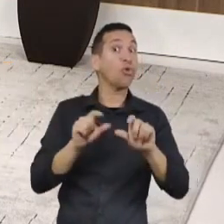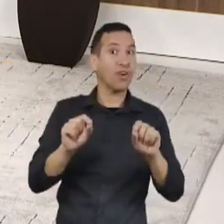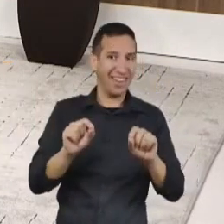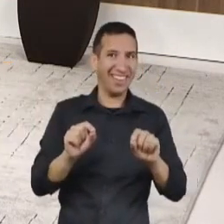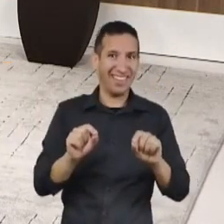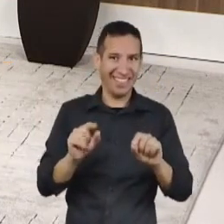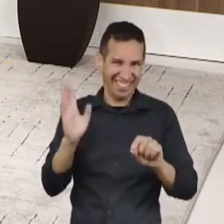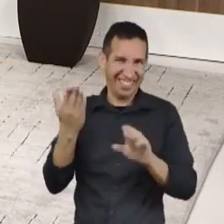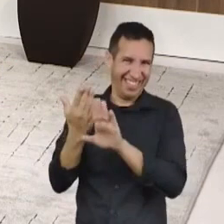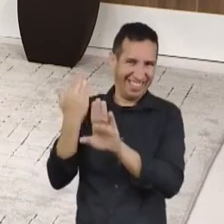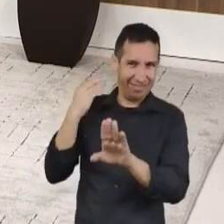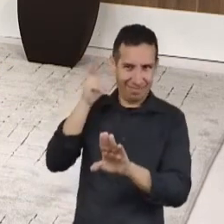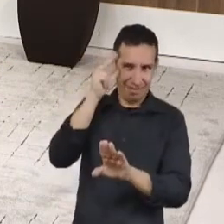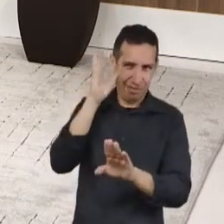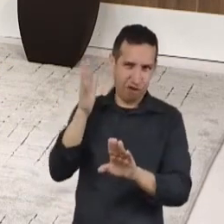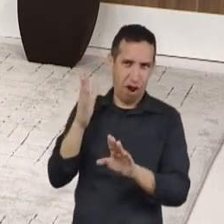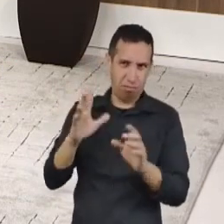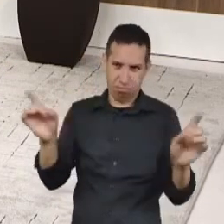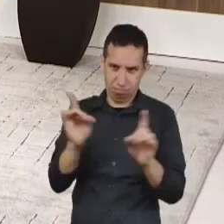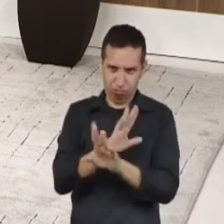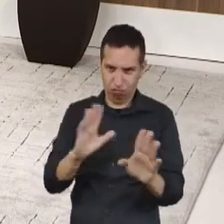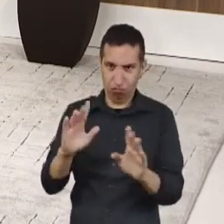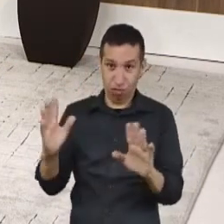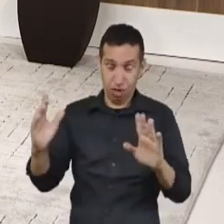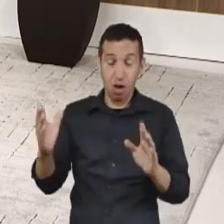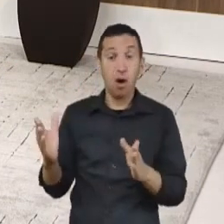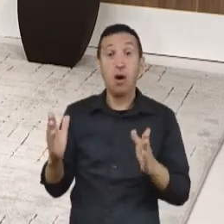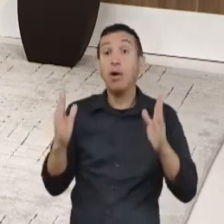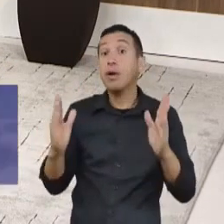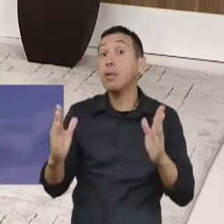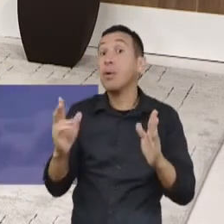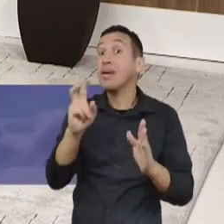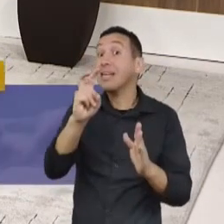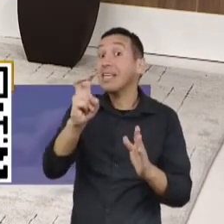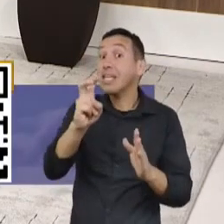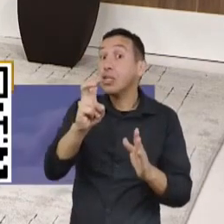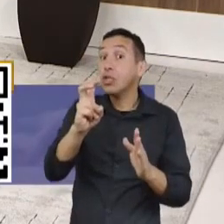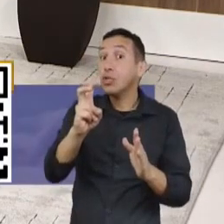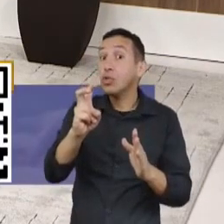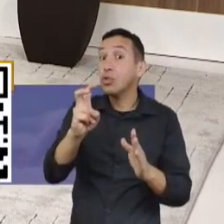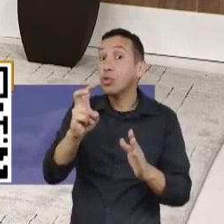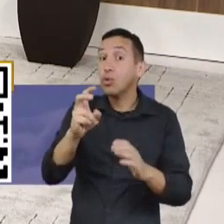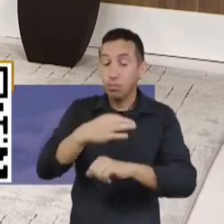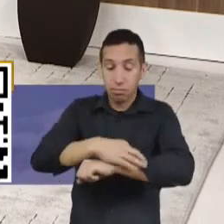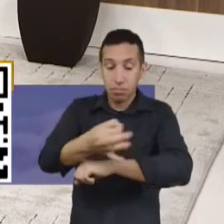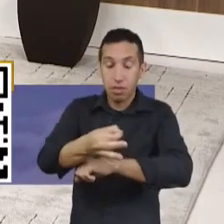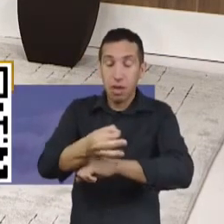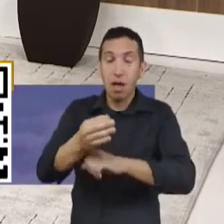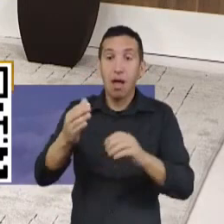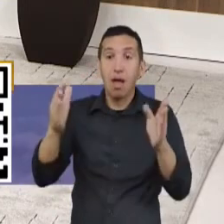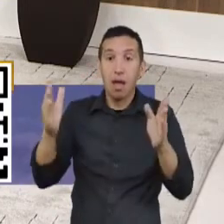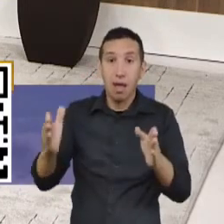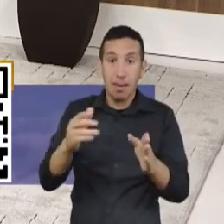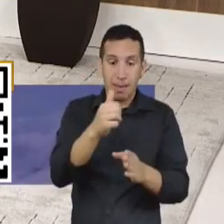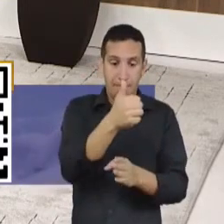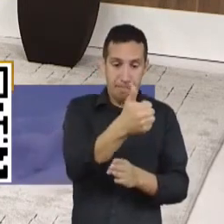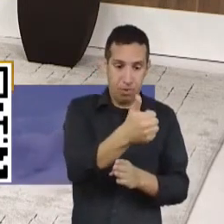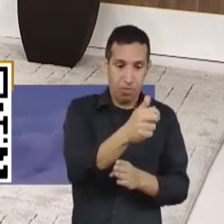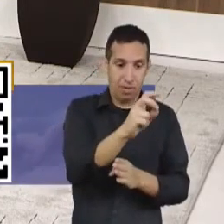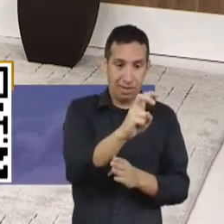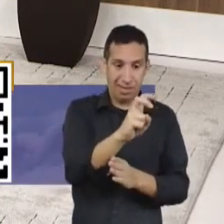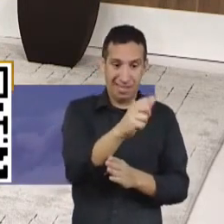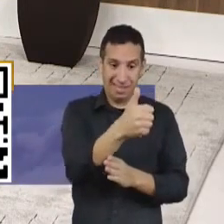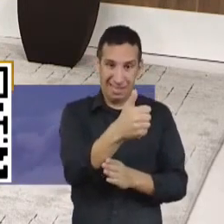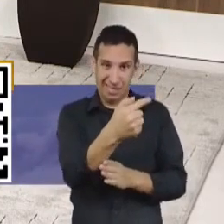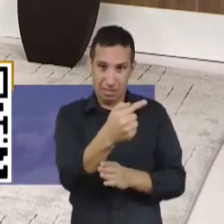vez para te ajudar e para te acompanhar também nesse manual Olha só o quinto selo representa a reforma que vai de